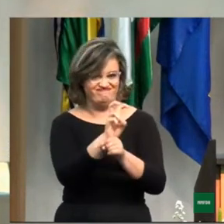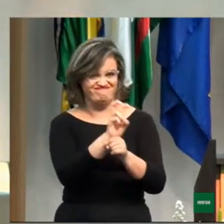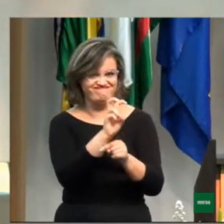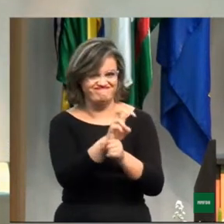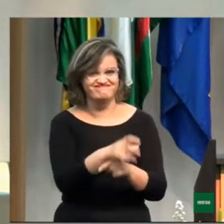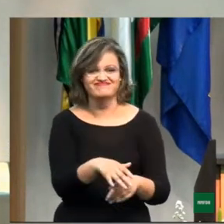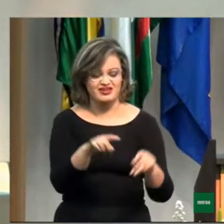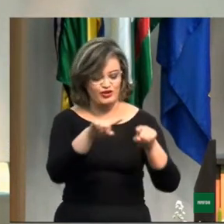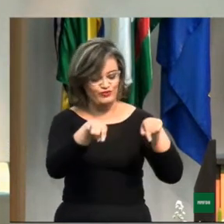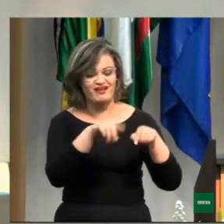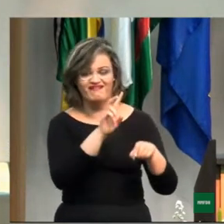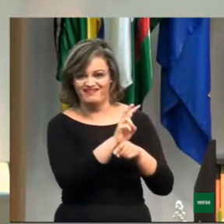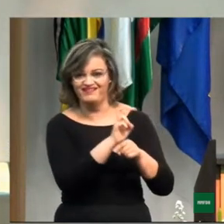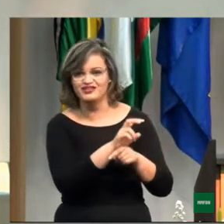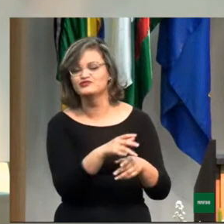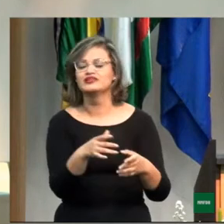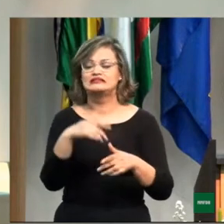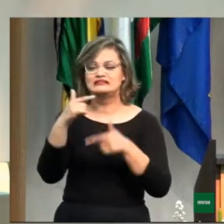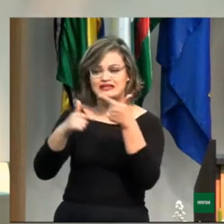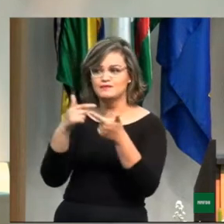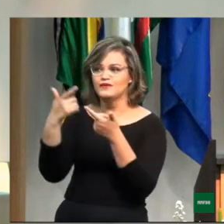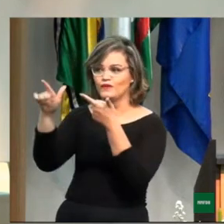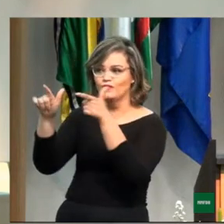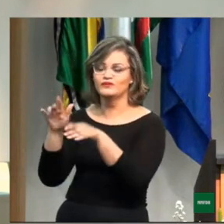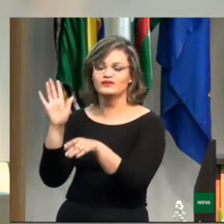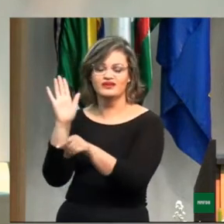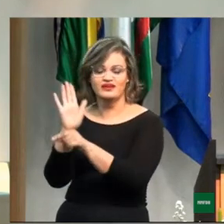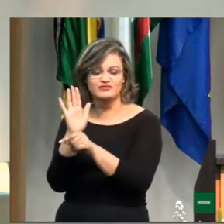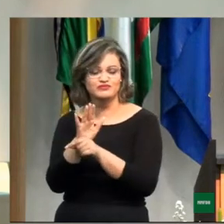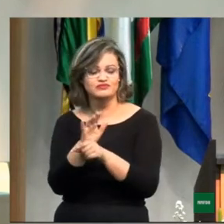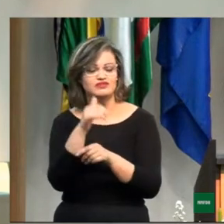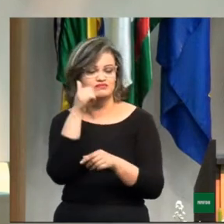O trabalho da mulher. Então, eu quero parabenizá-los,